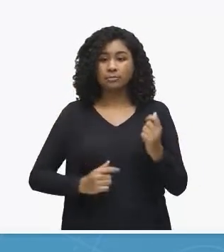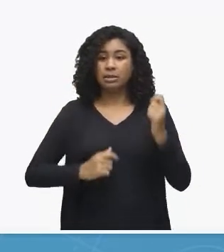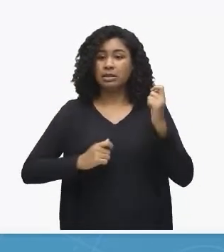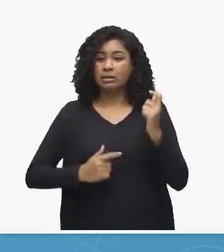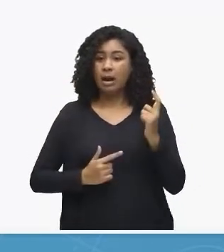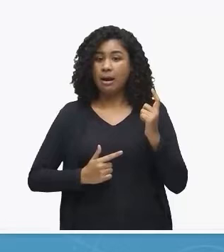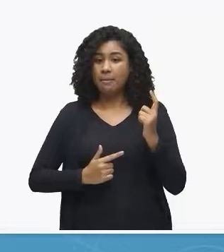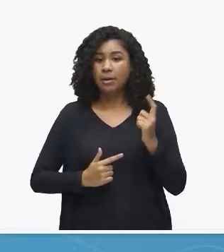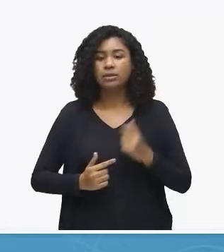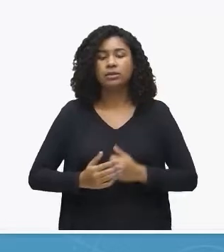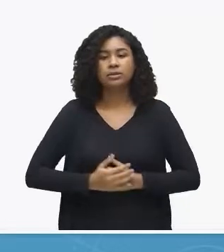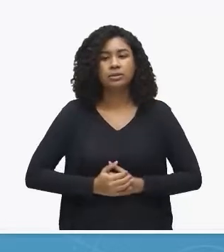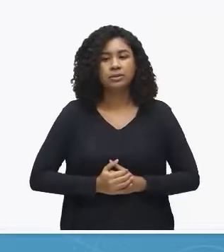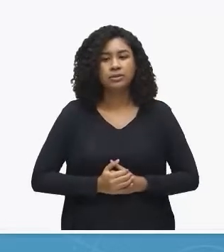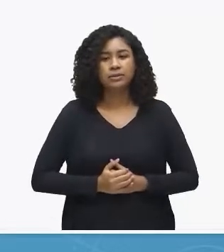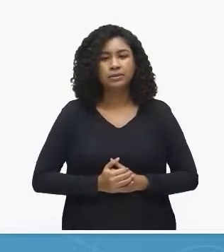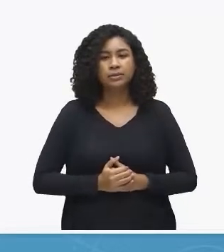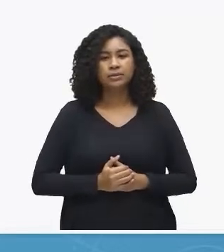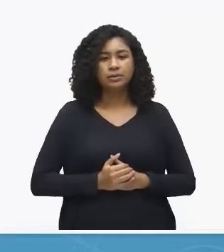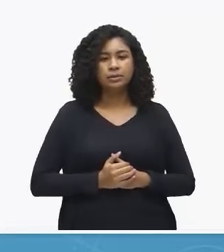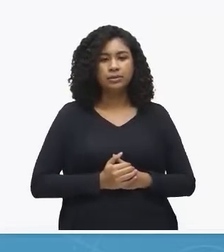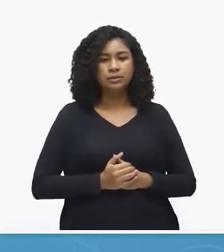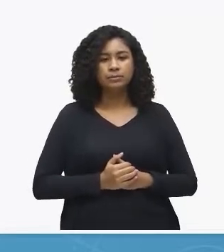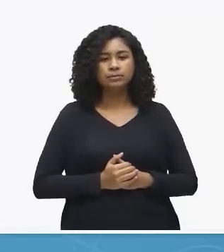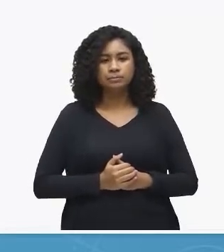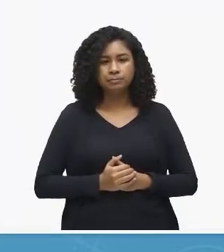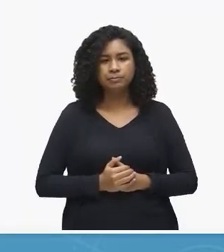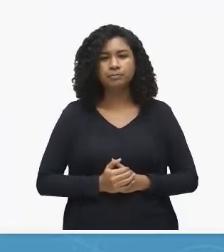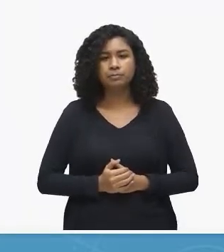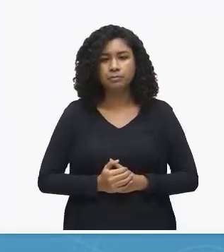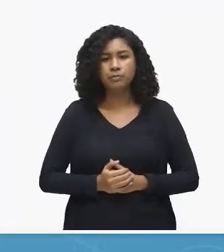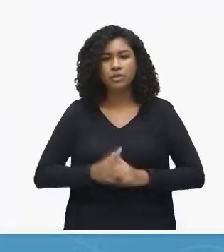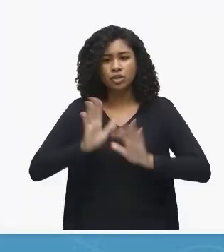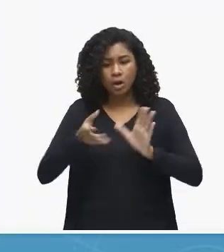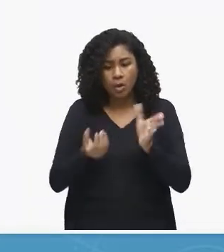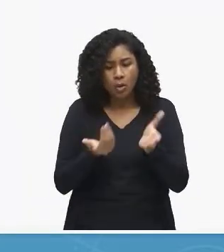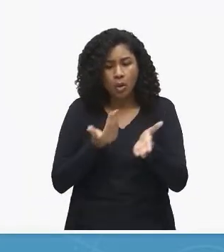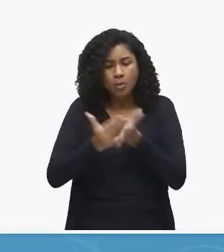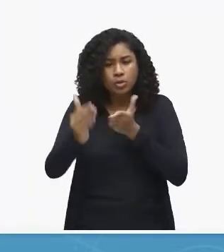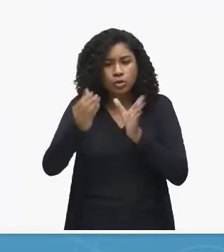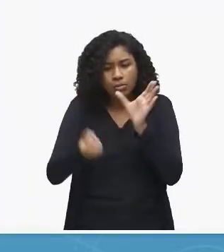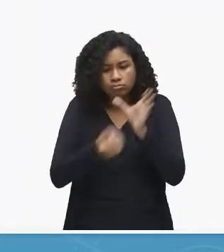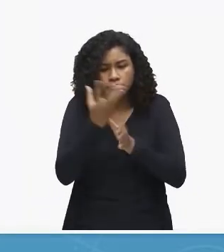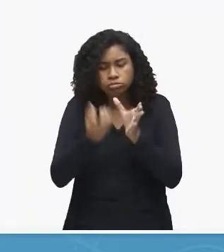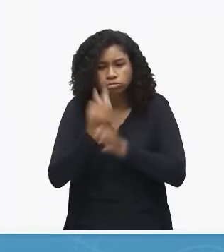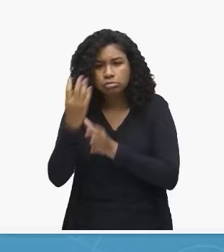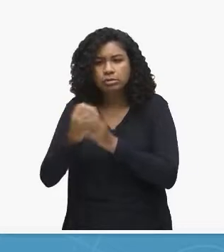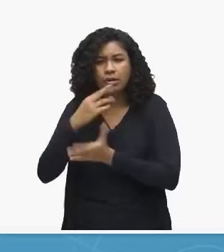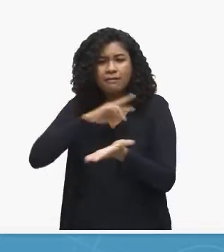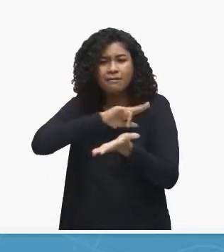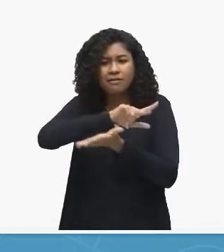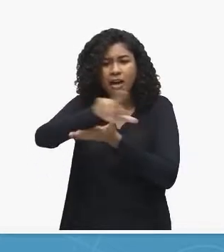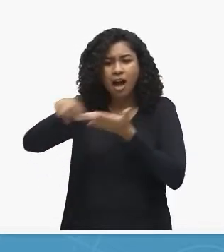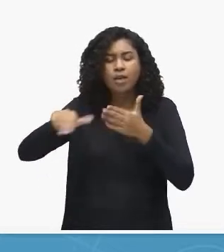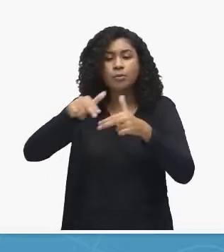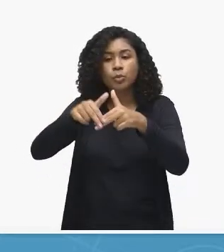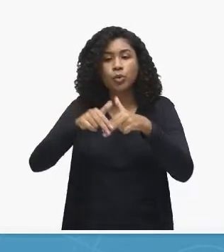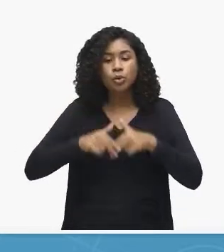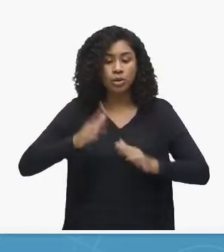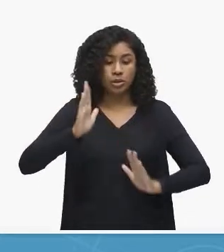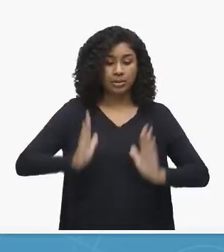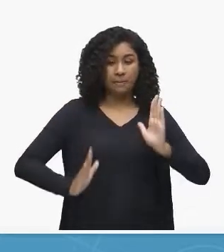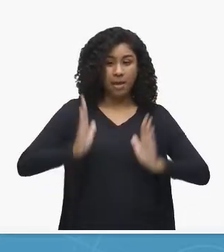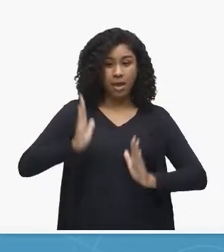longo alcance e de maior calibre da época já está sendo produzida. Então, por isso esse momento é chamado aí, né, de